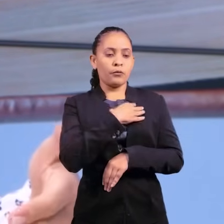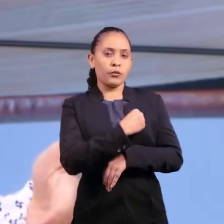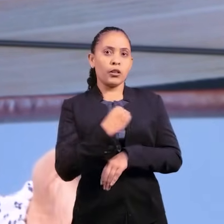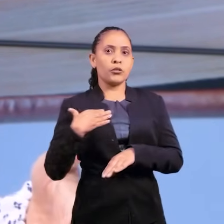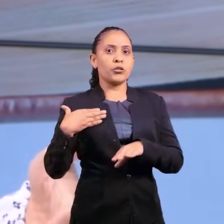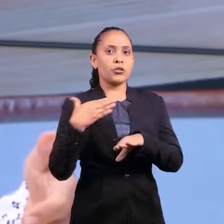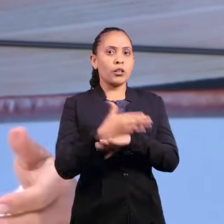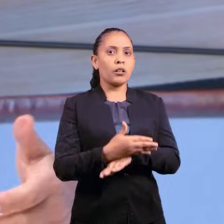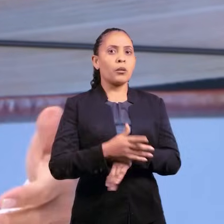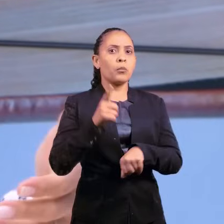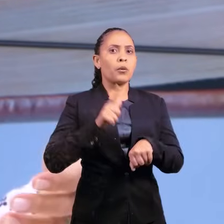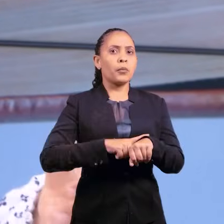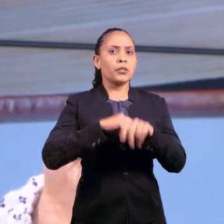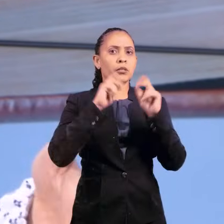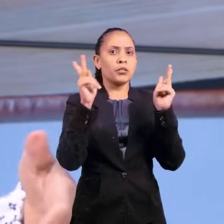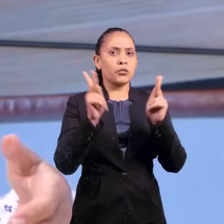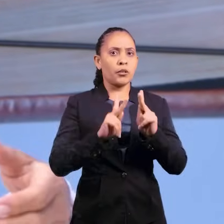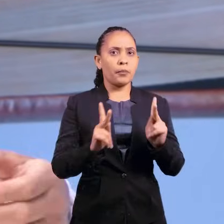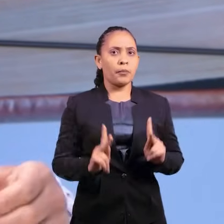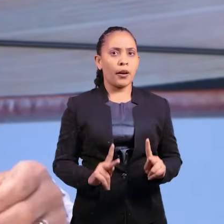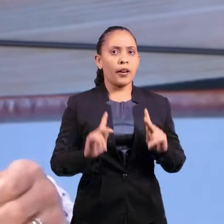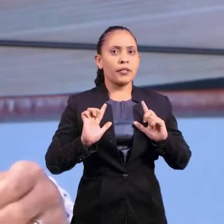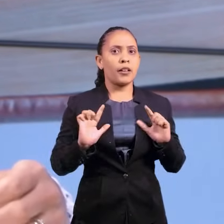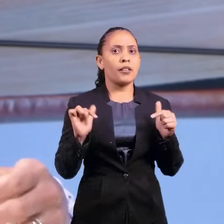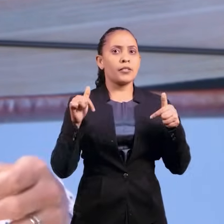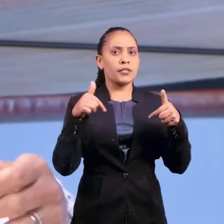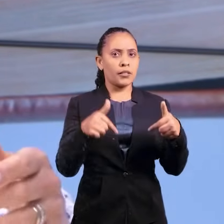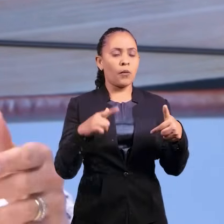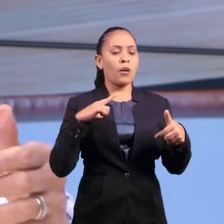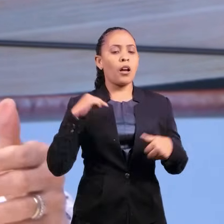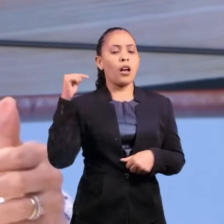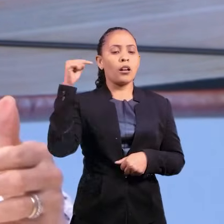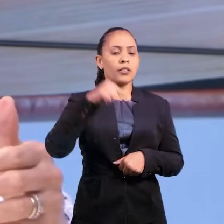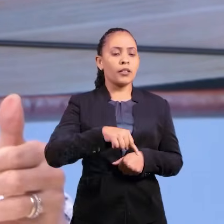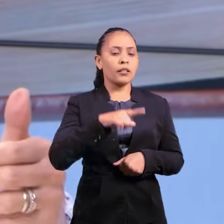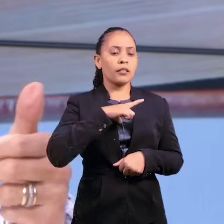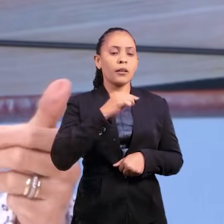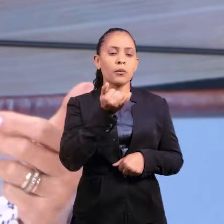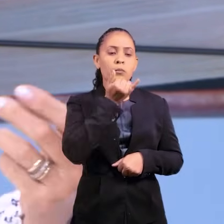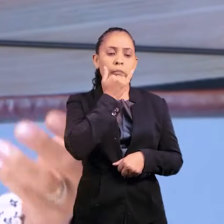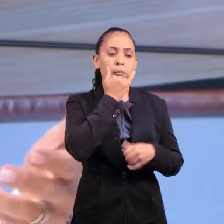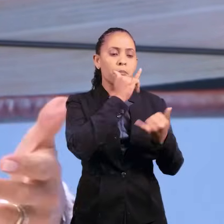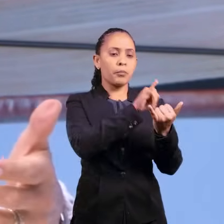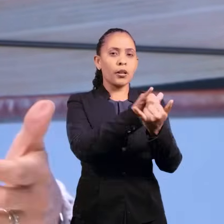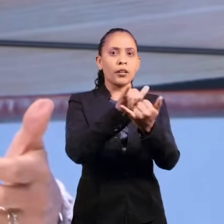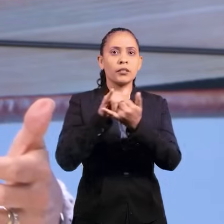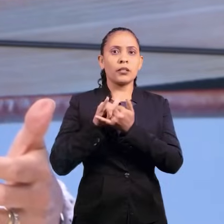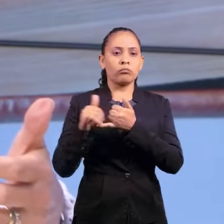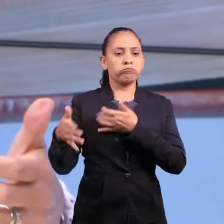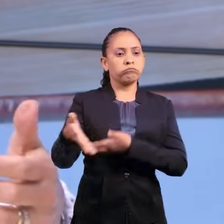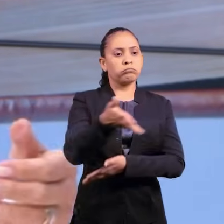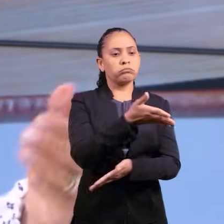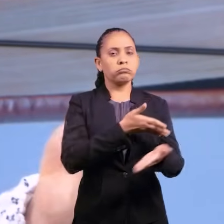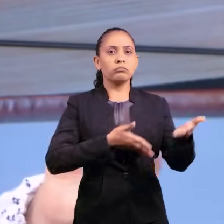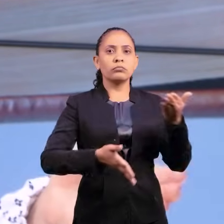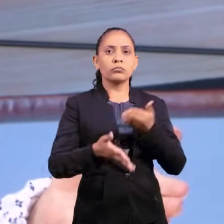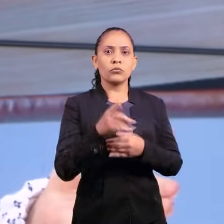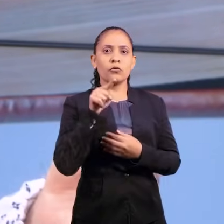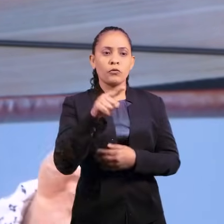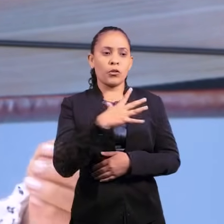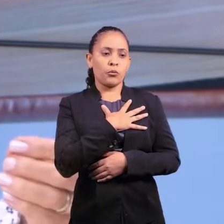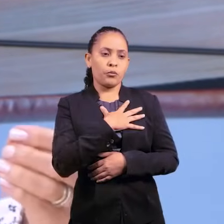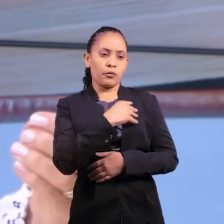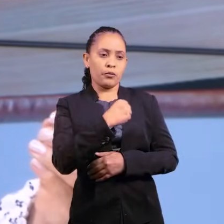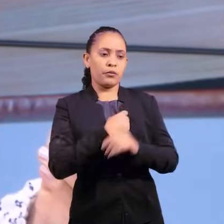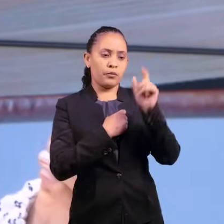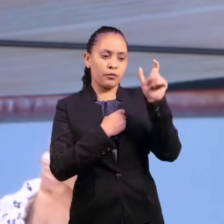para um momento de paz, da operação do Senhor, onde o perdão roda em todo o lar, né? Se você vê um